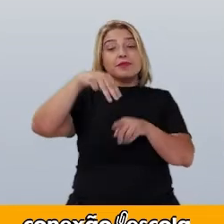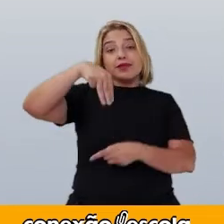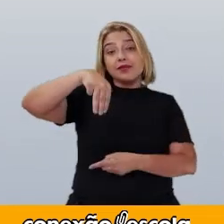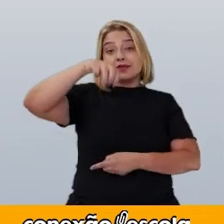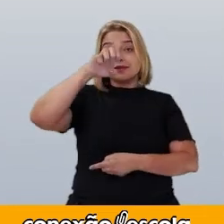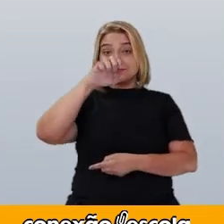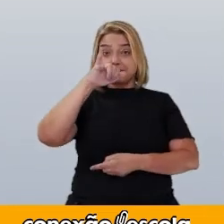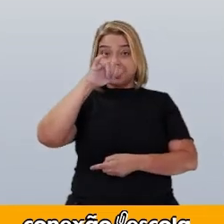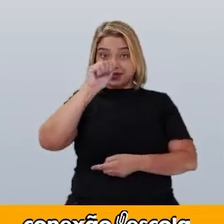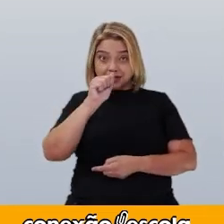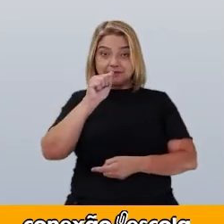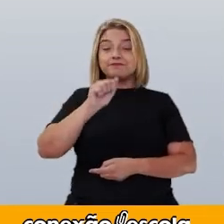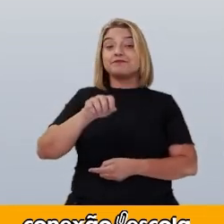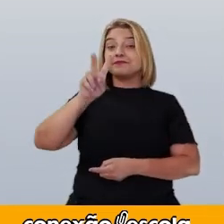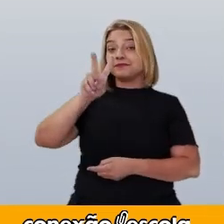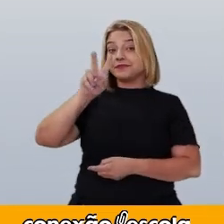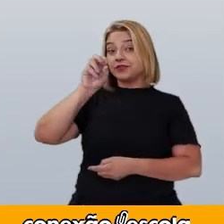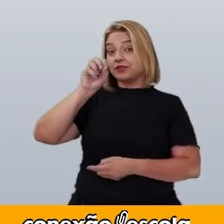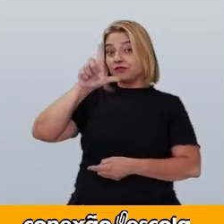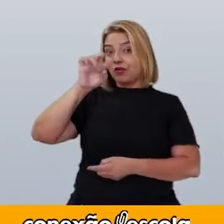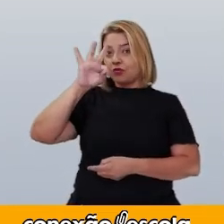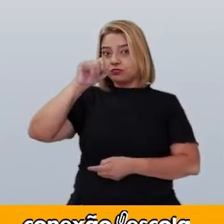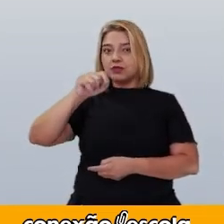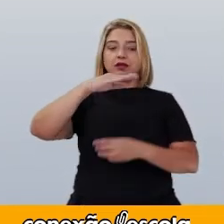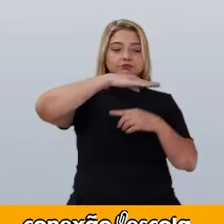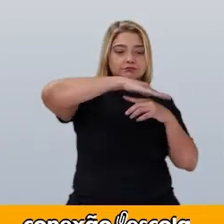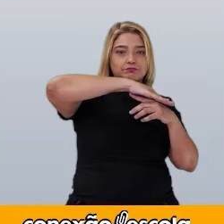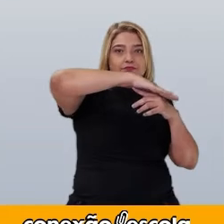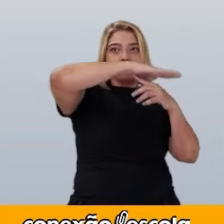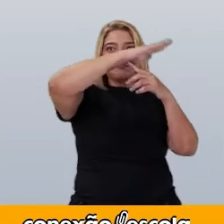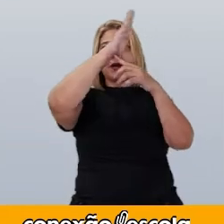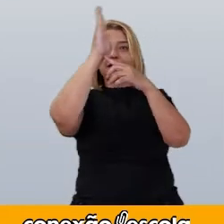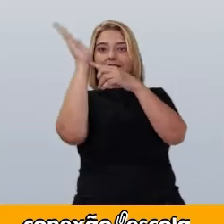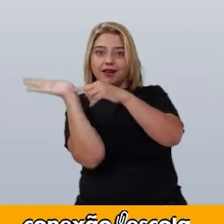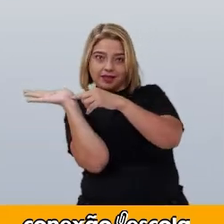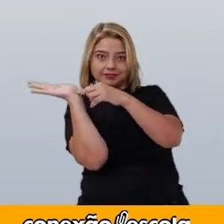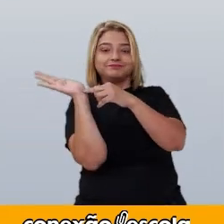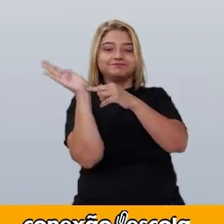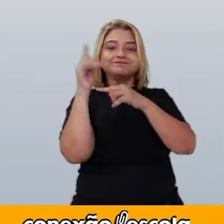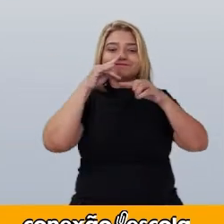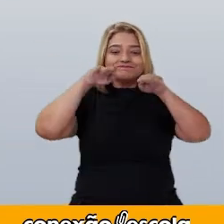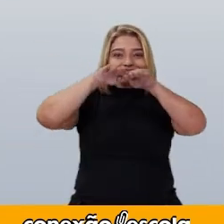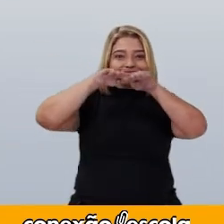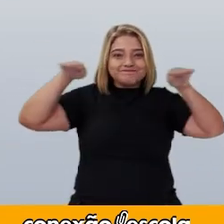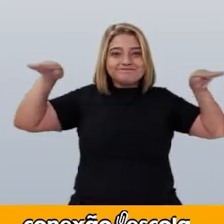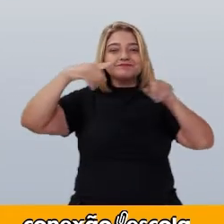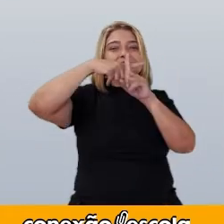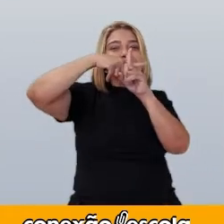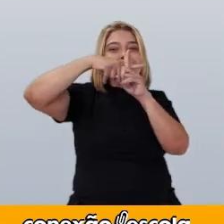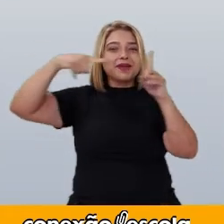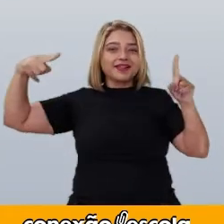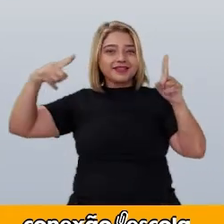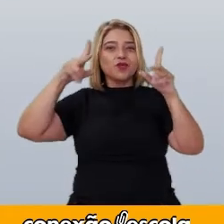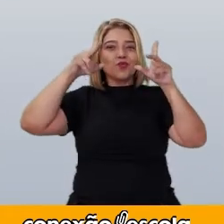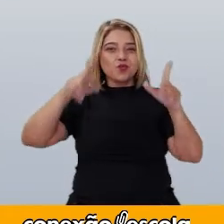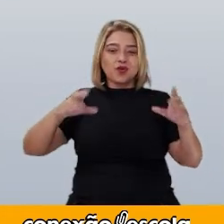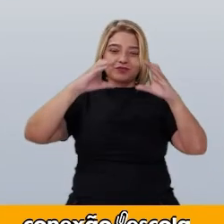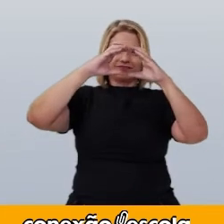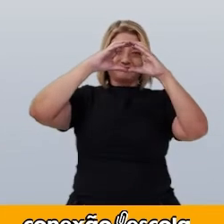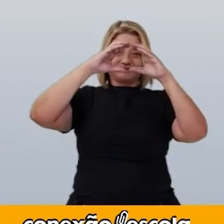meia volta. Veja só, é a metade da circunferência.